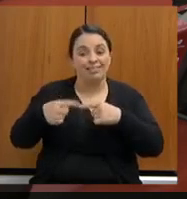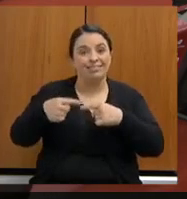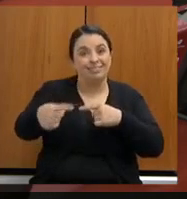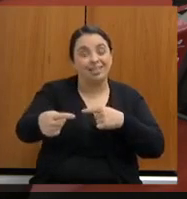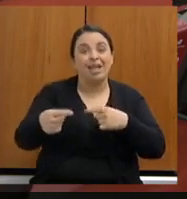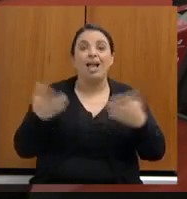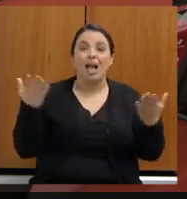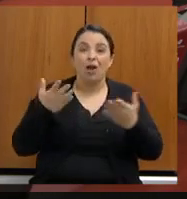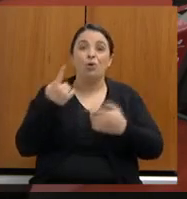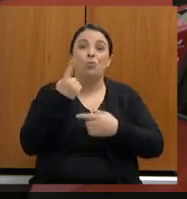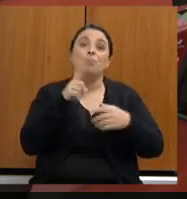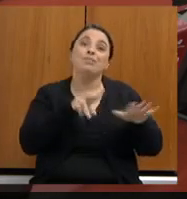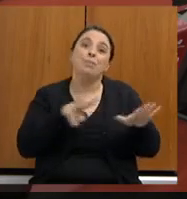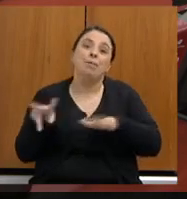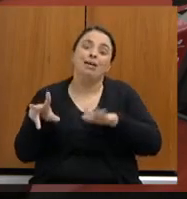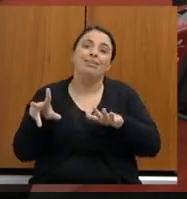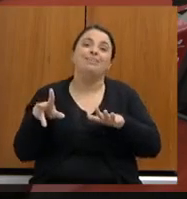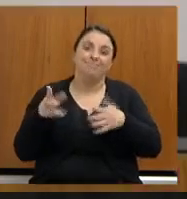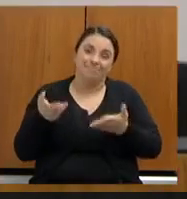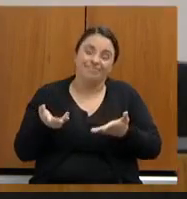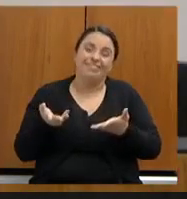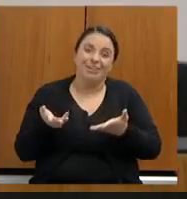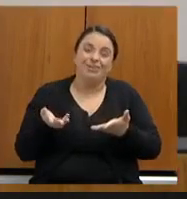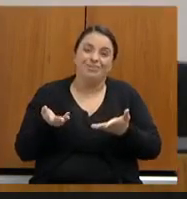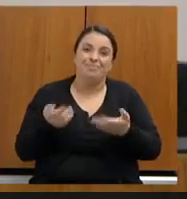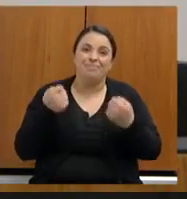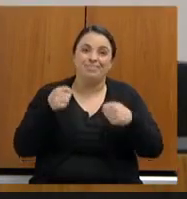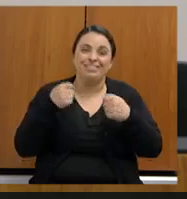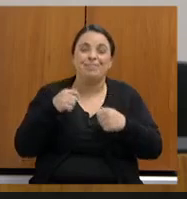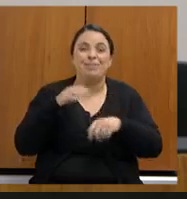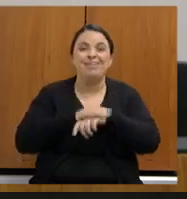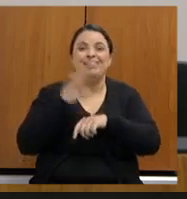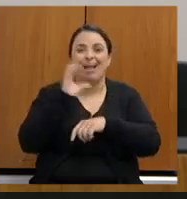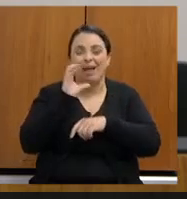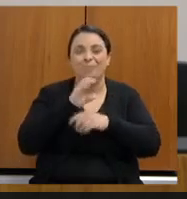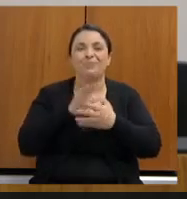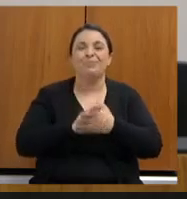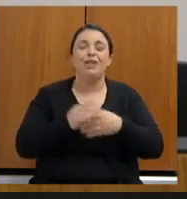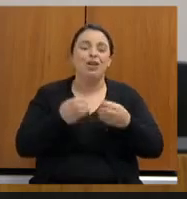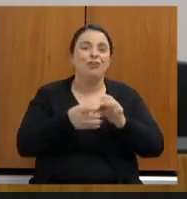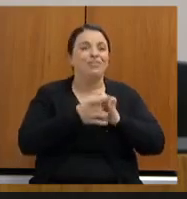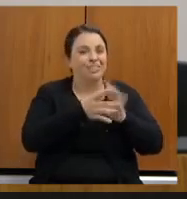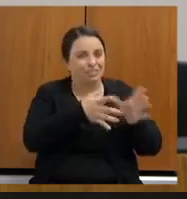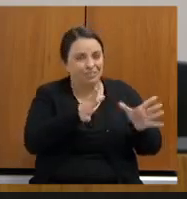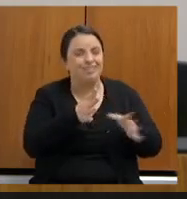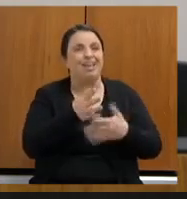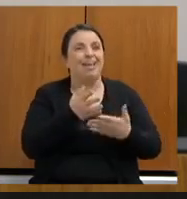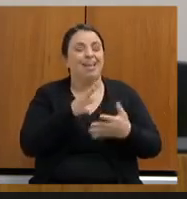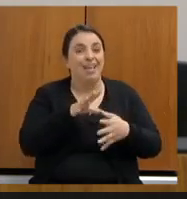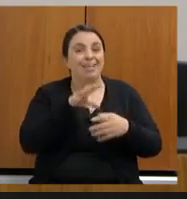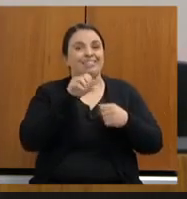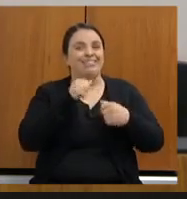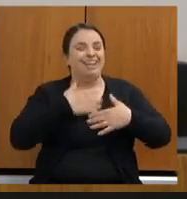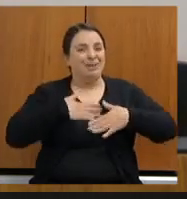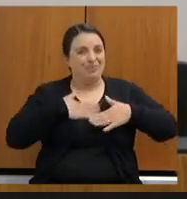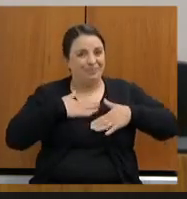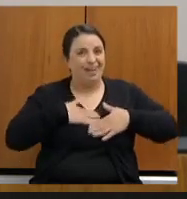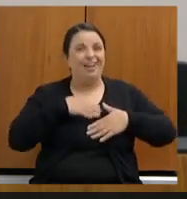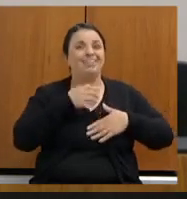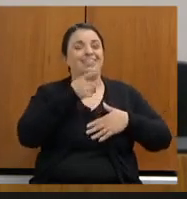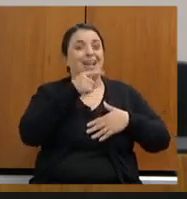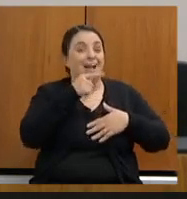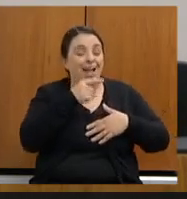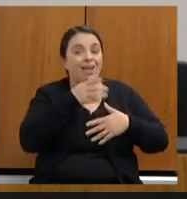eu quero aqui Comandante é deixar o seu respirar um pouco e tomar uma água mas eu tenho como presidente aqui da